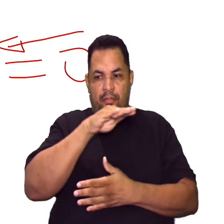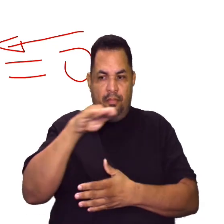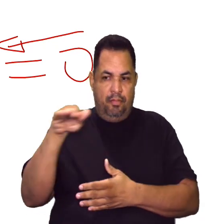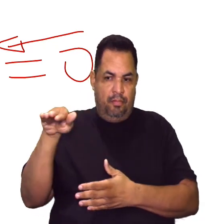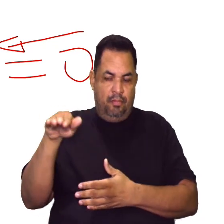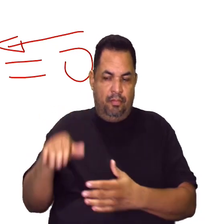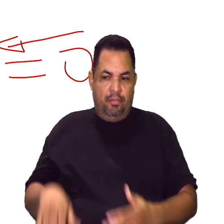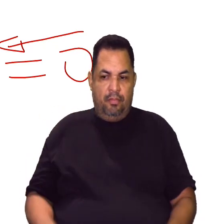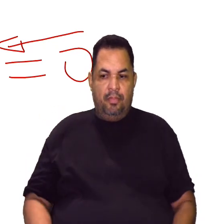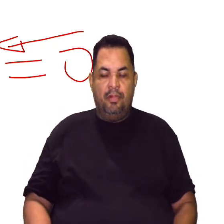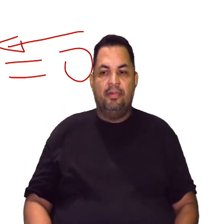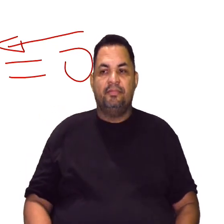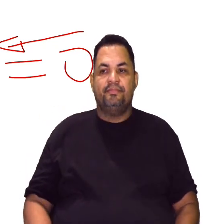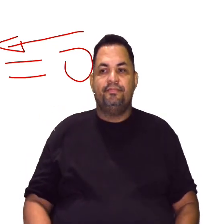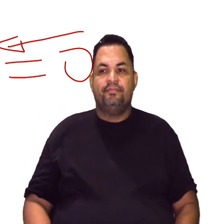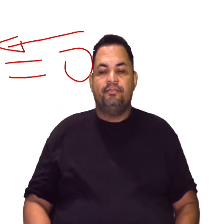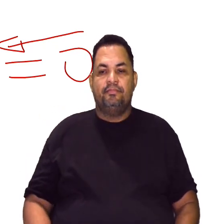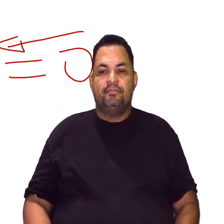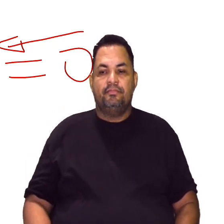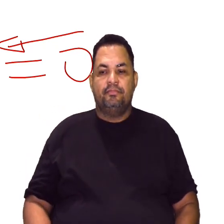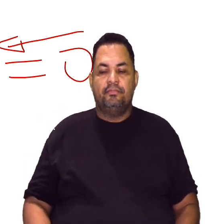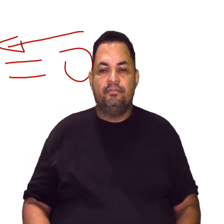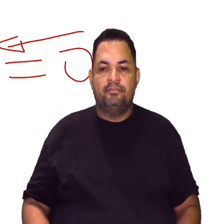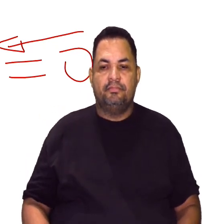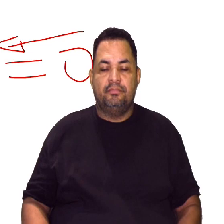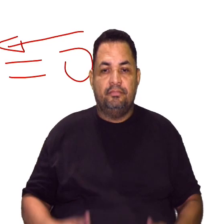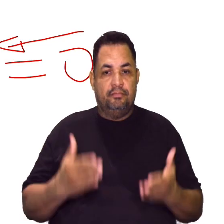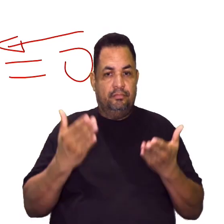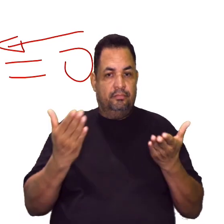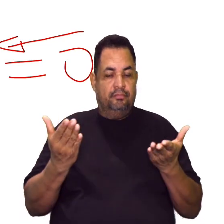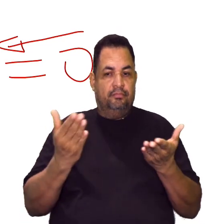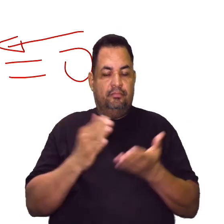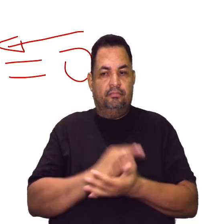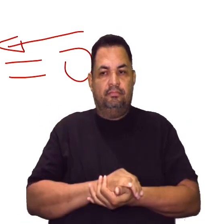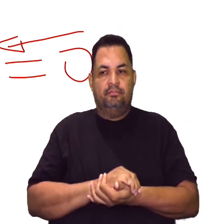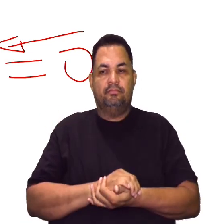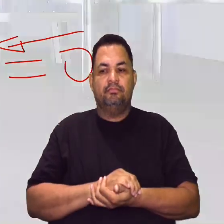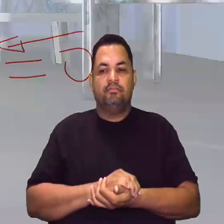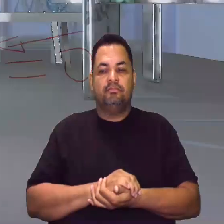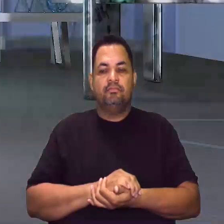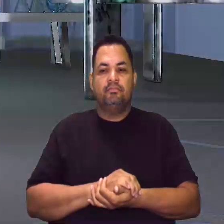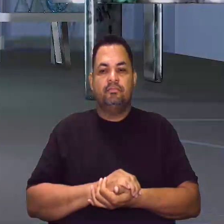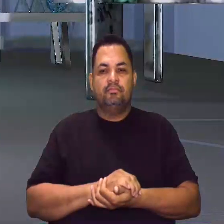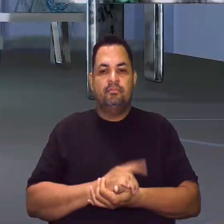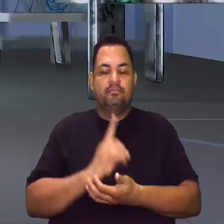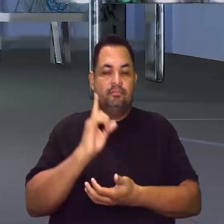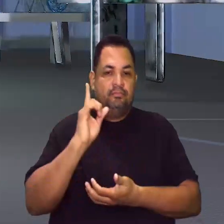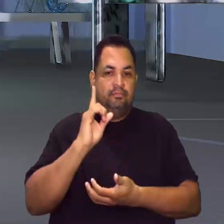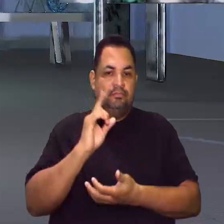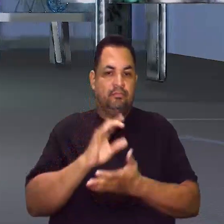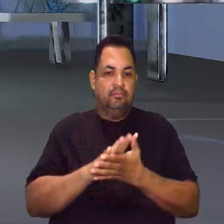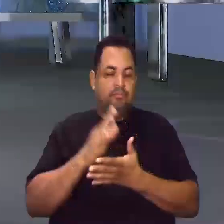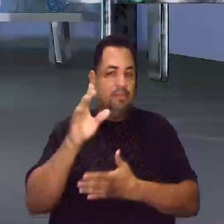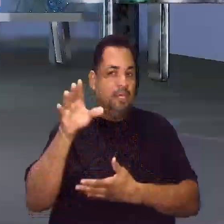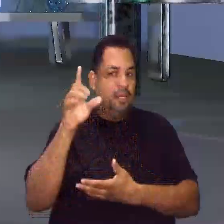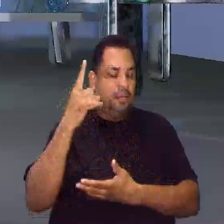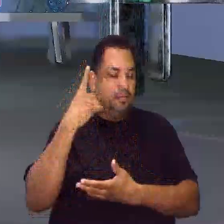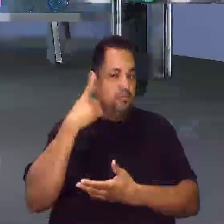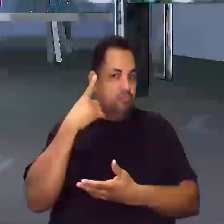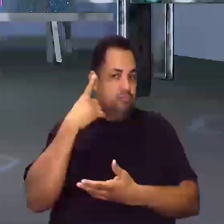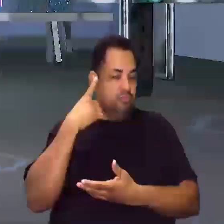linear. Assim sendo, meus alunos, você aí, ó, você já havia